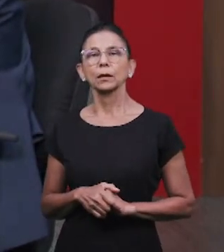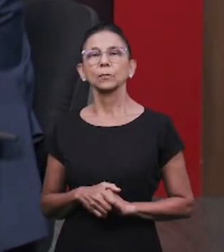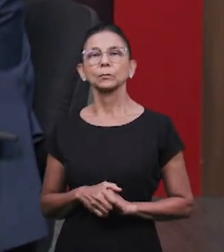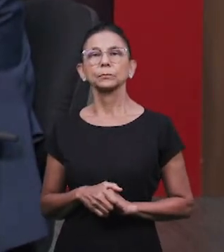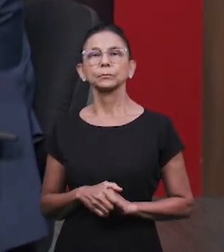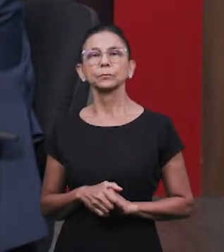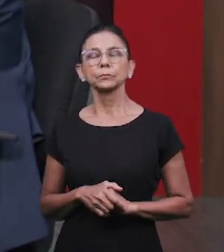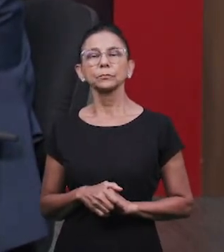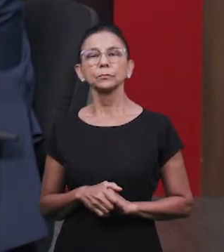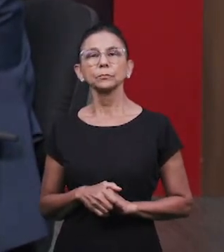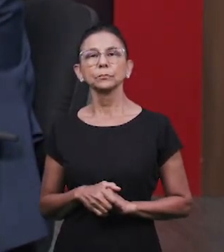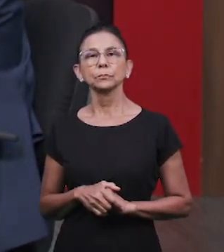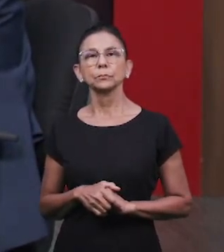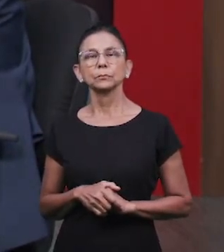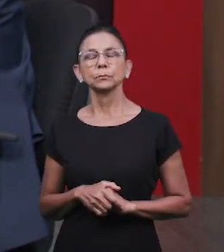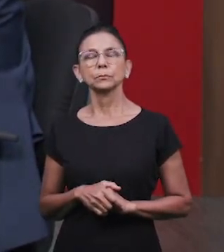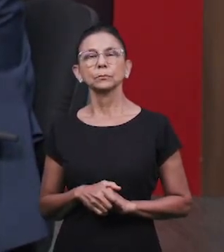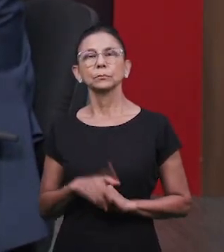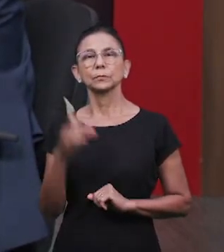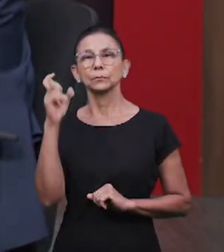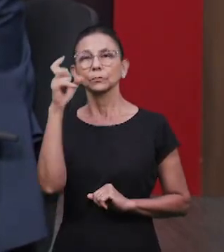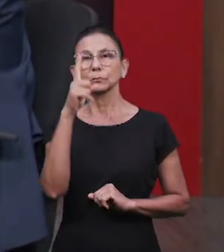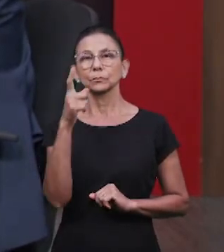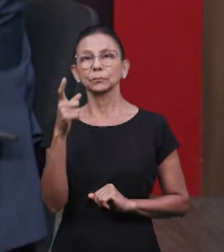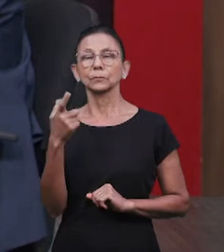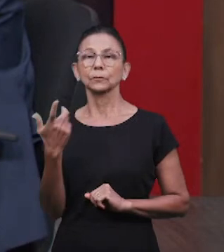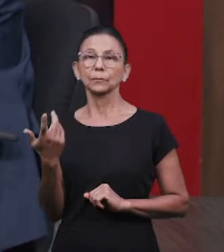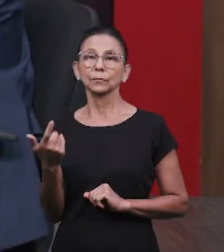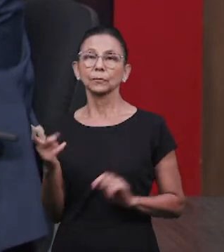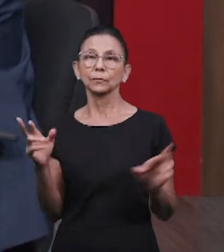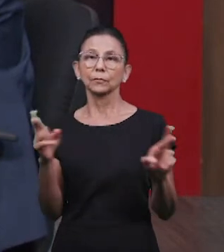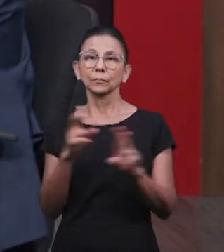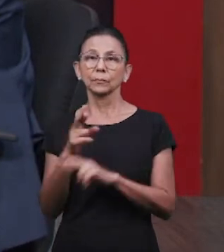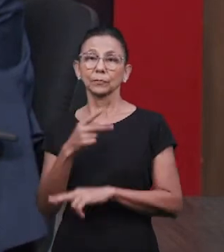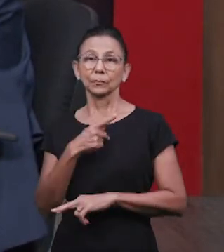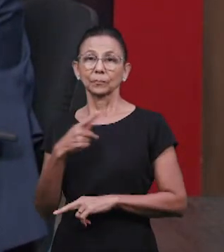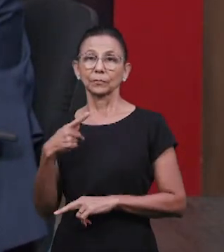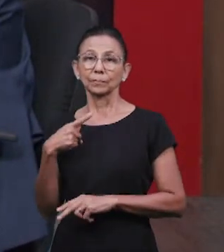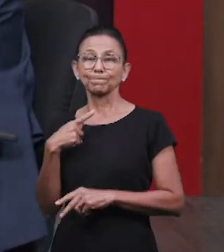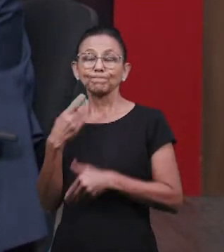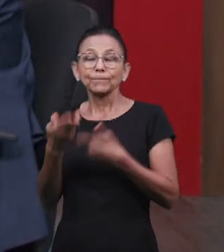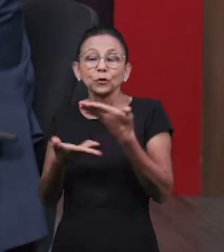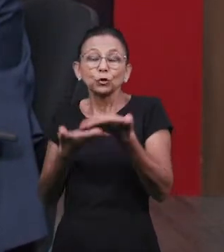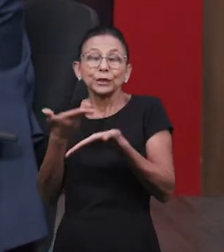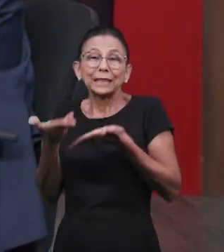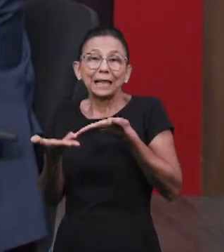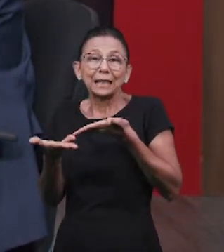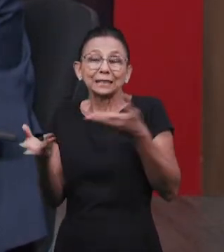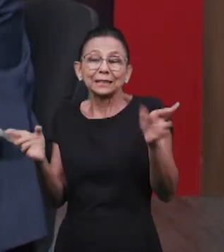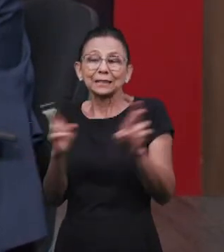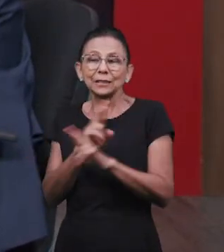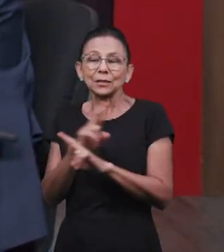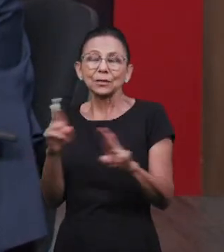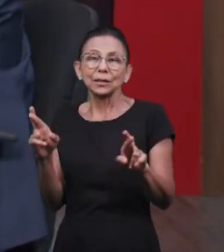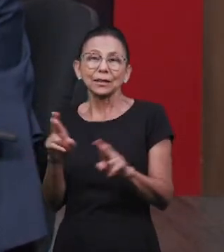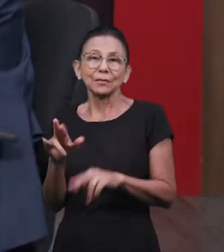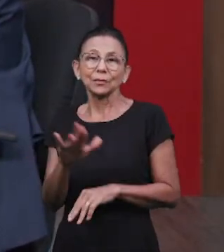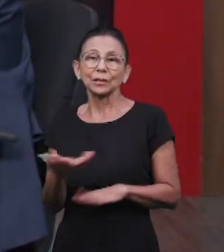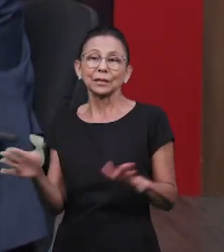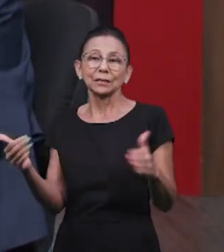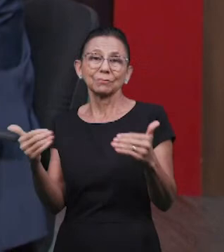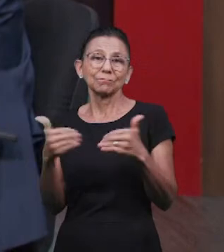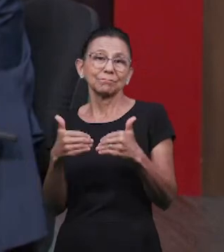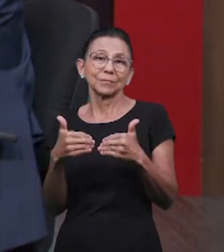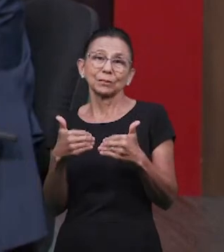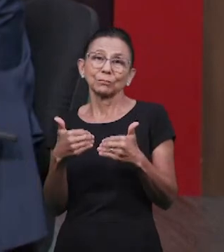da dificuldade que nós pastores temos para lidar com esse caso. Numa igreja em que entra uma criança autista, não sei